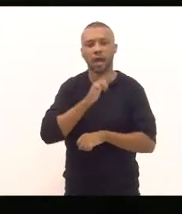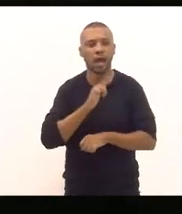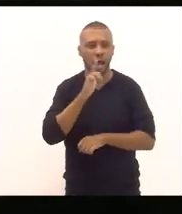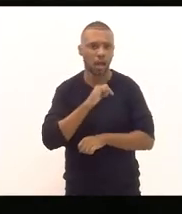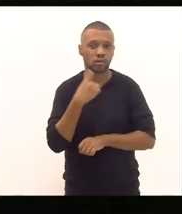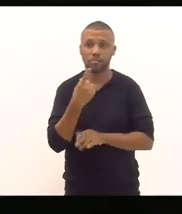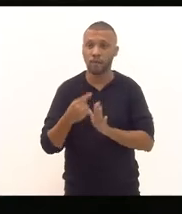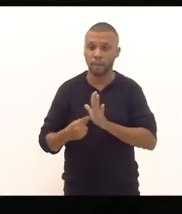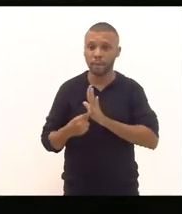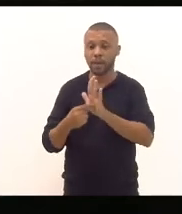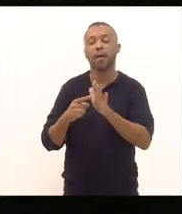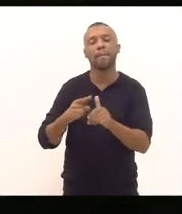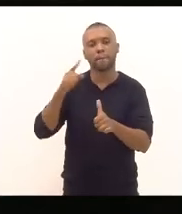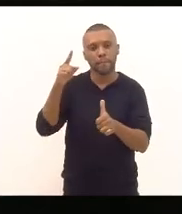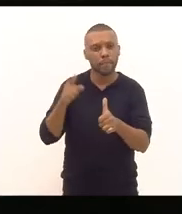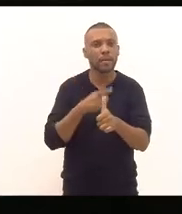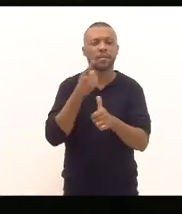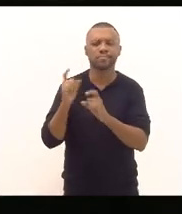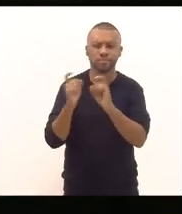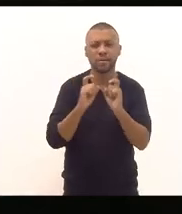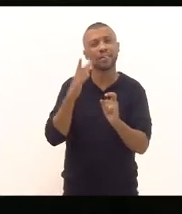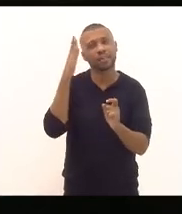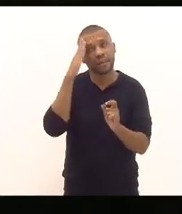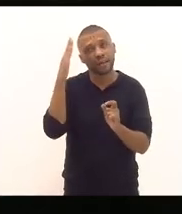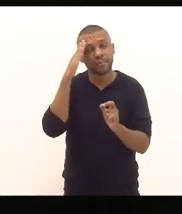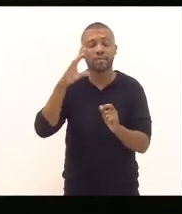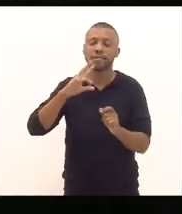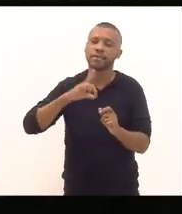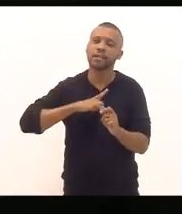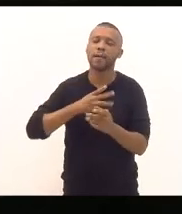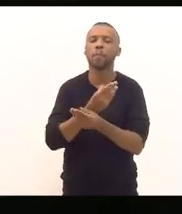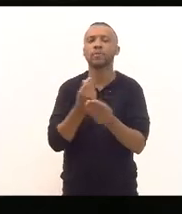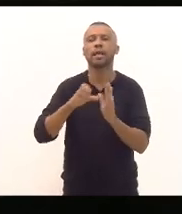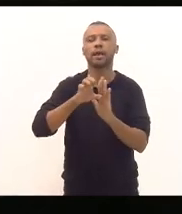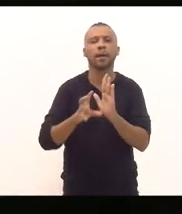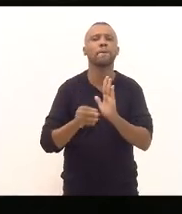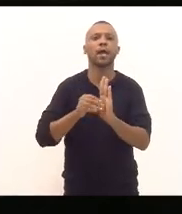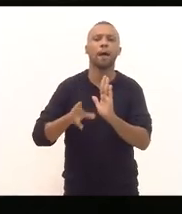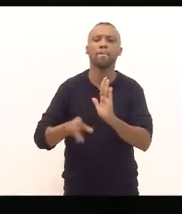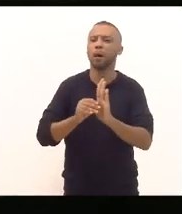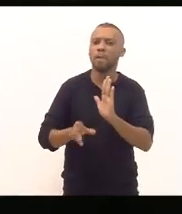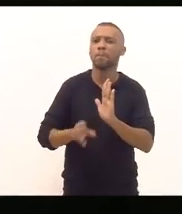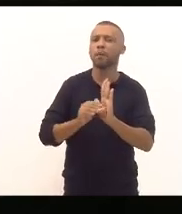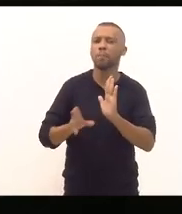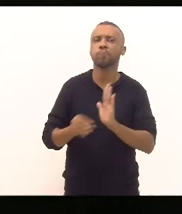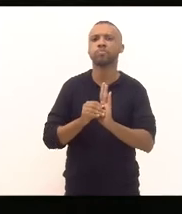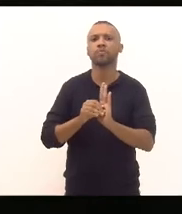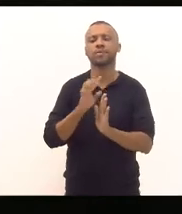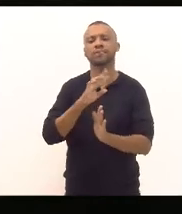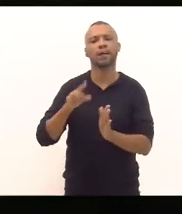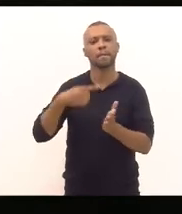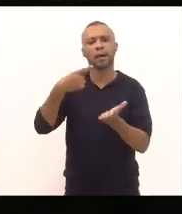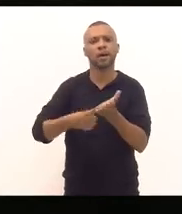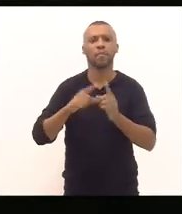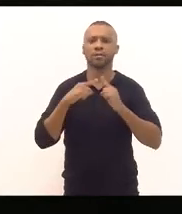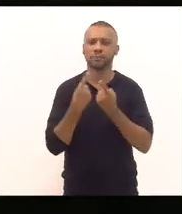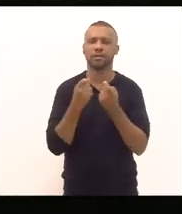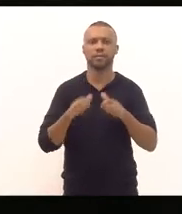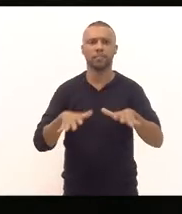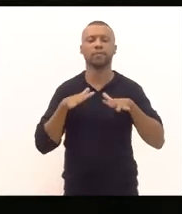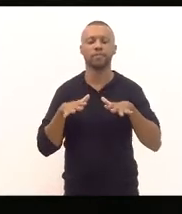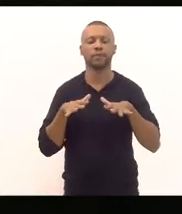vamos apresentar em primeira vai eu sei que vai ser carregado de emenda Ju carregado de menos aí vamos fazer uma audiência pública